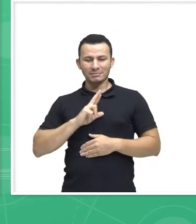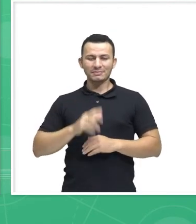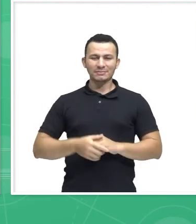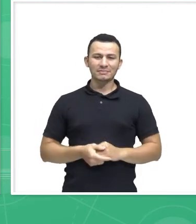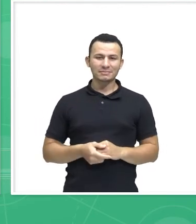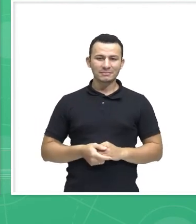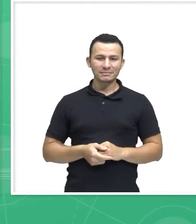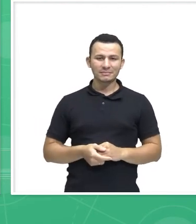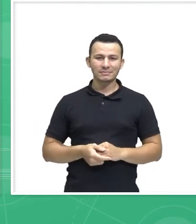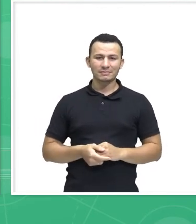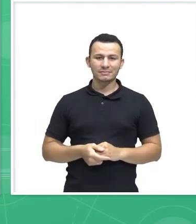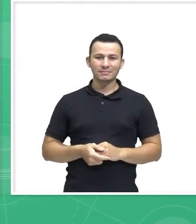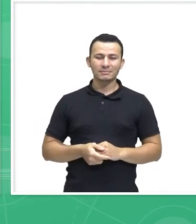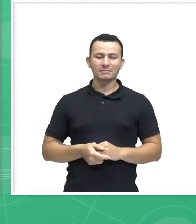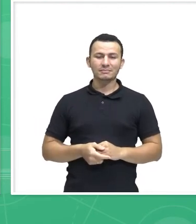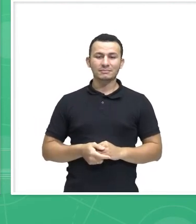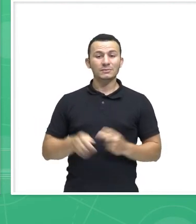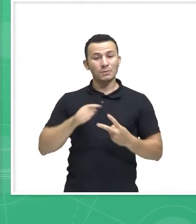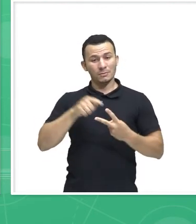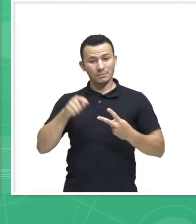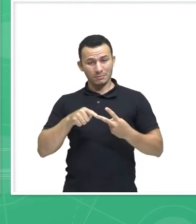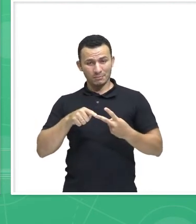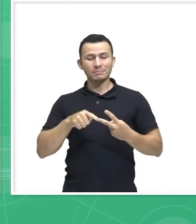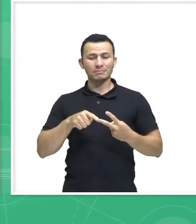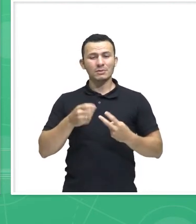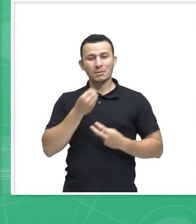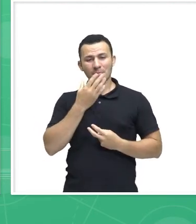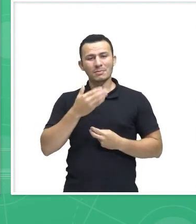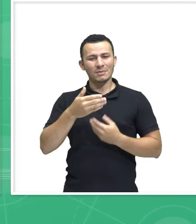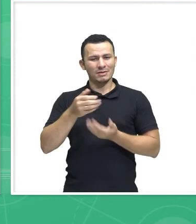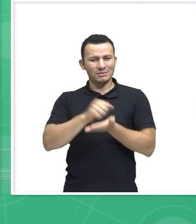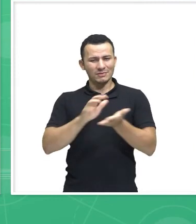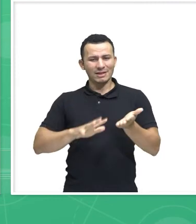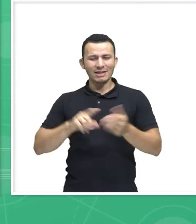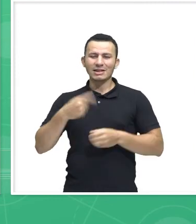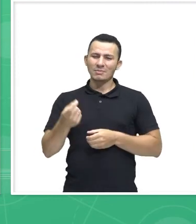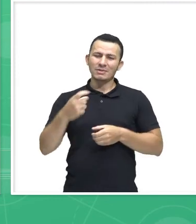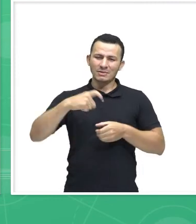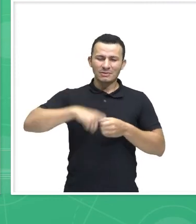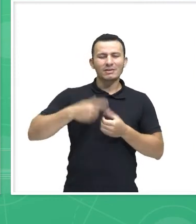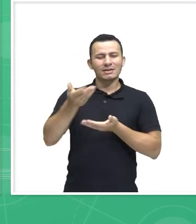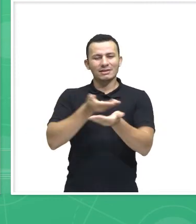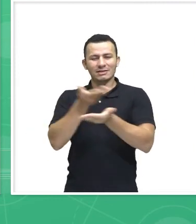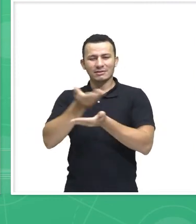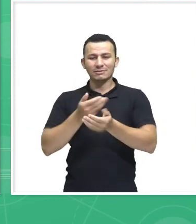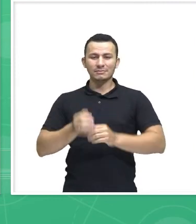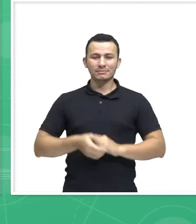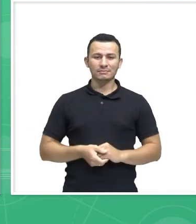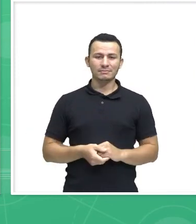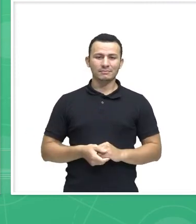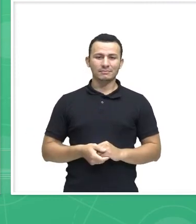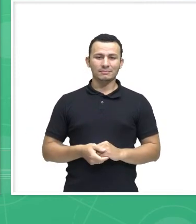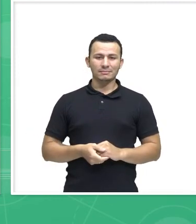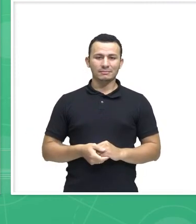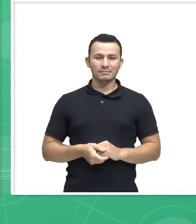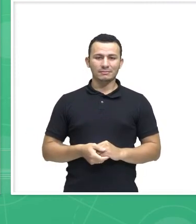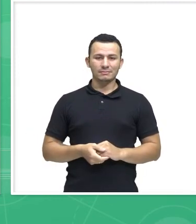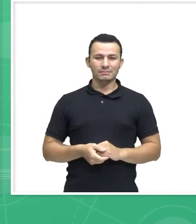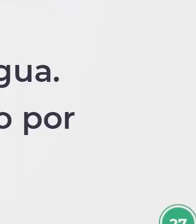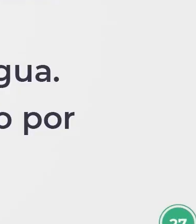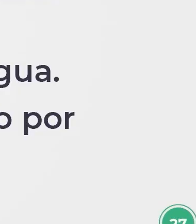relacionada certo estão aí nas nossas alternativas então boa atividade para vocês já gente retorna para interagir